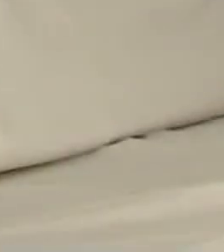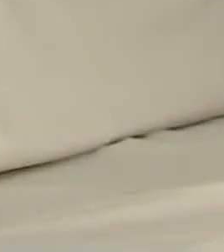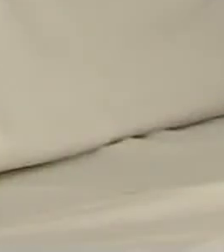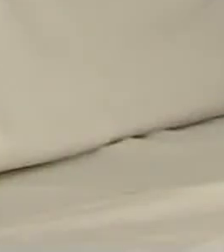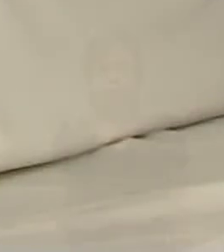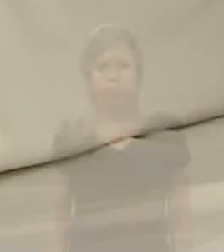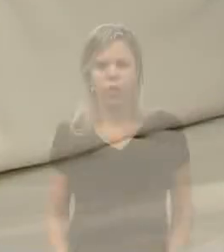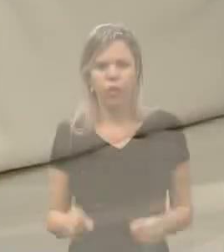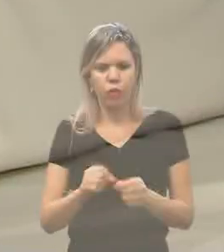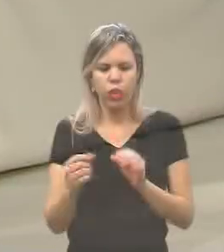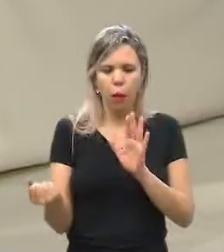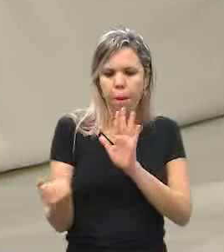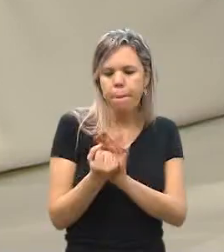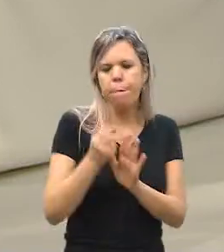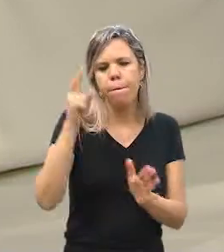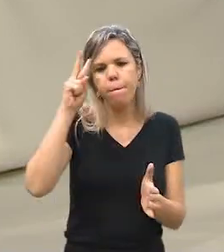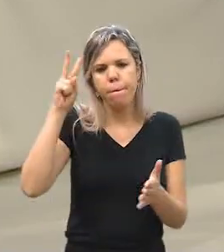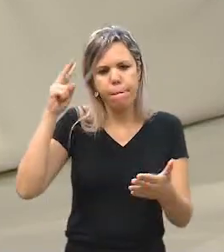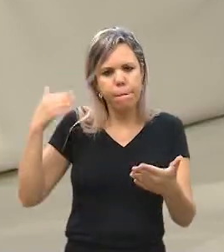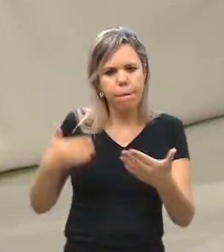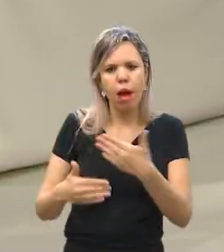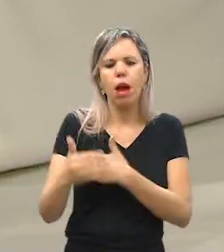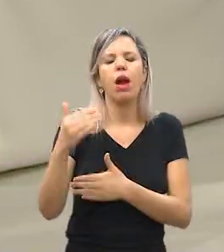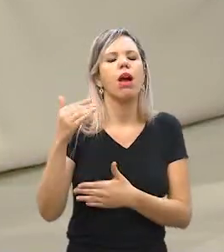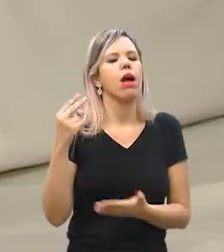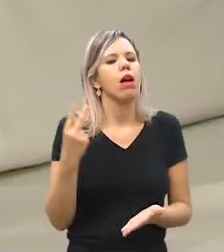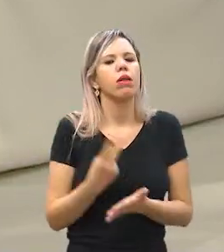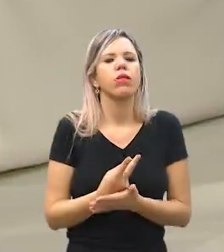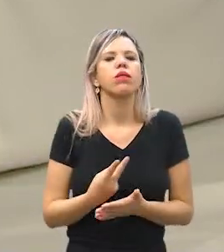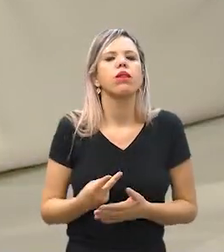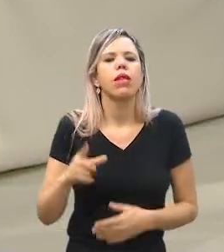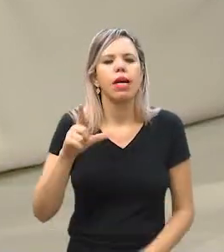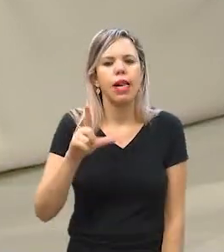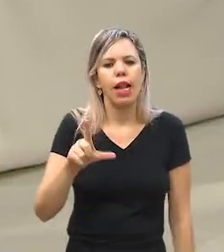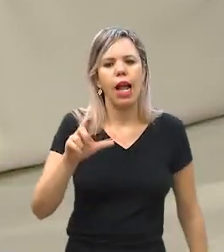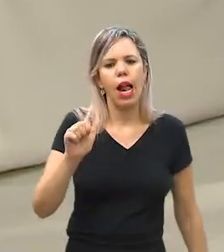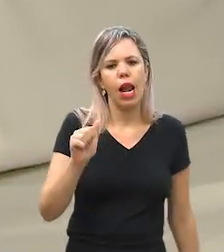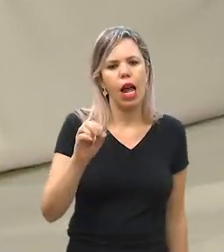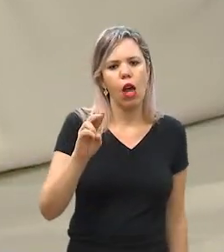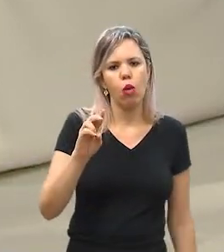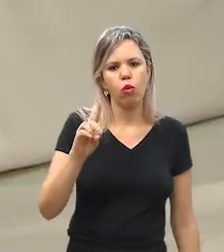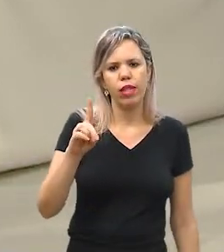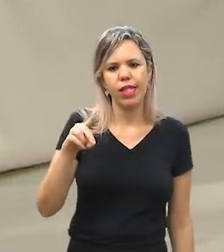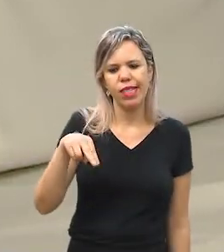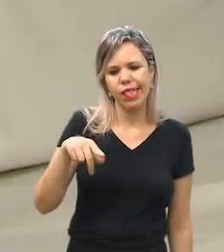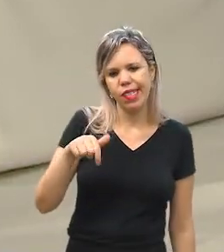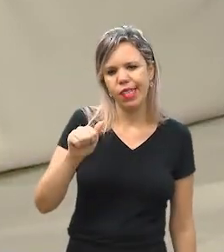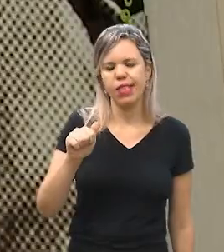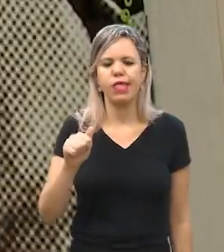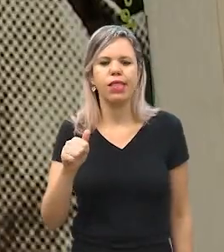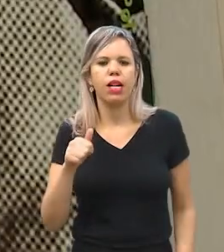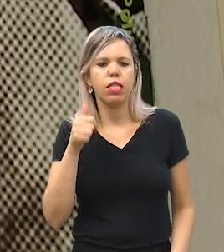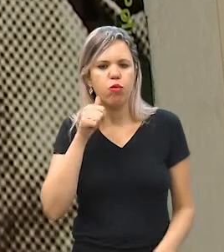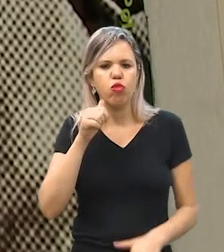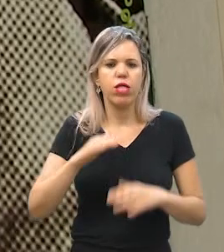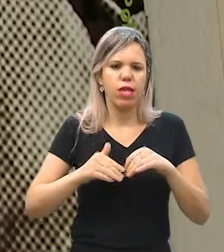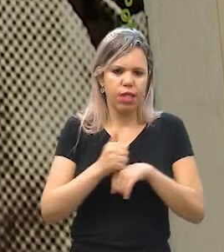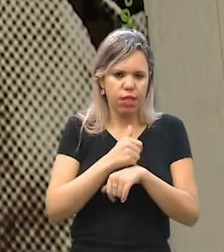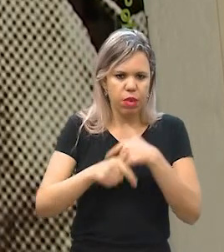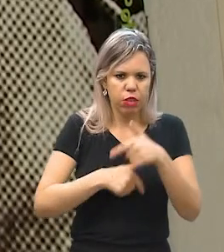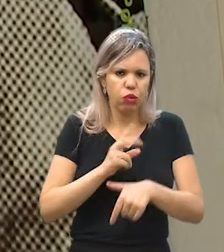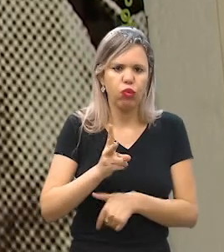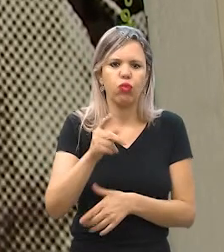Fazer um marco da história mesmo, da Laudelina e para com as trabalhadoras que continuaram essa